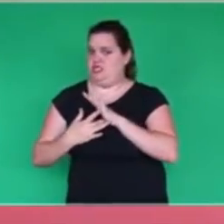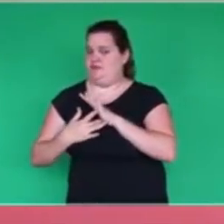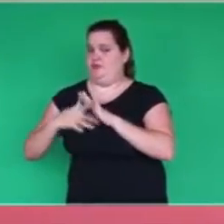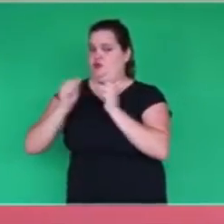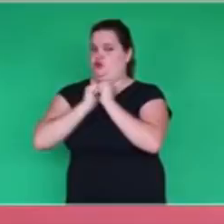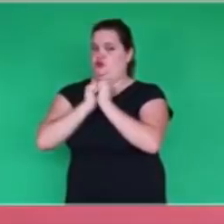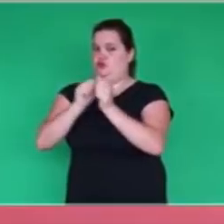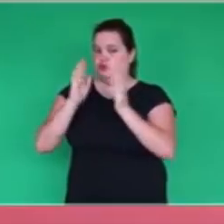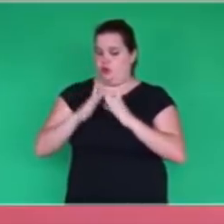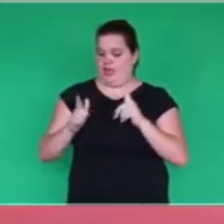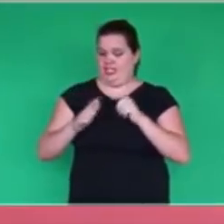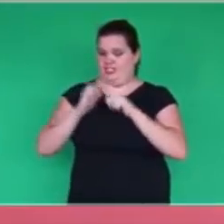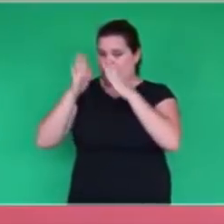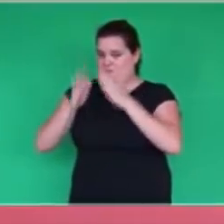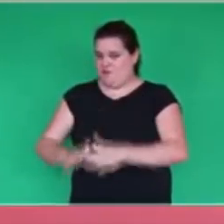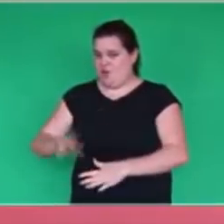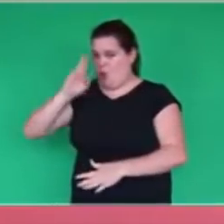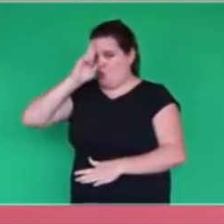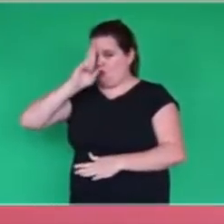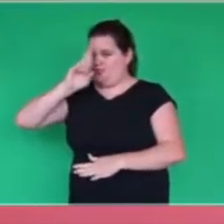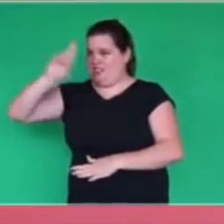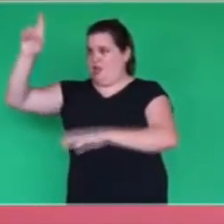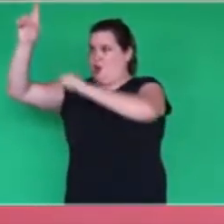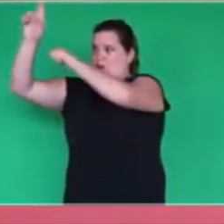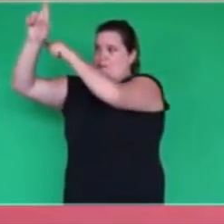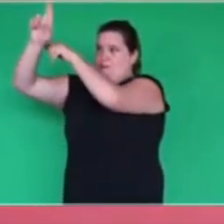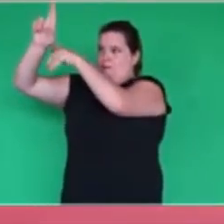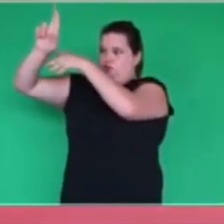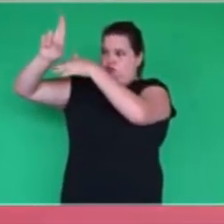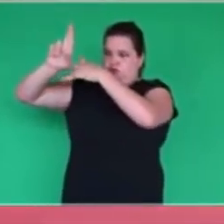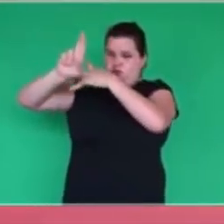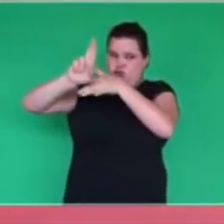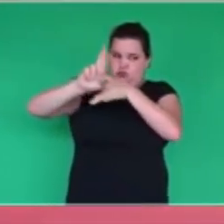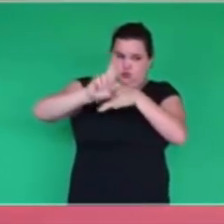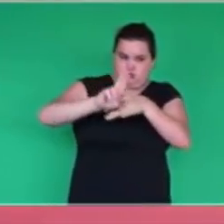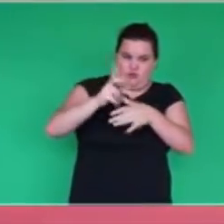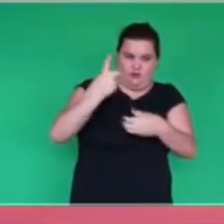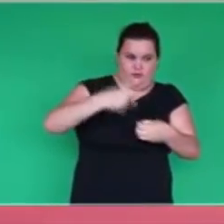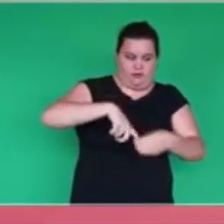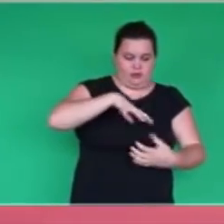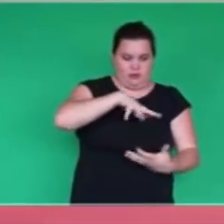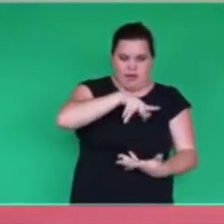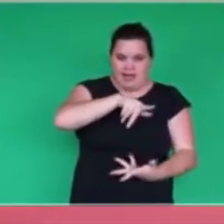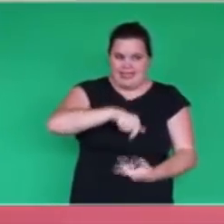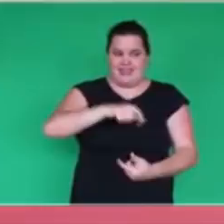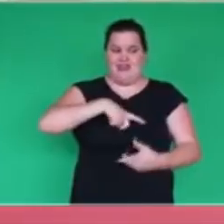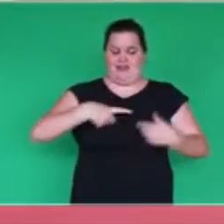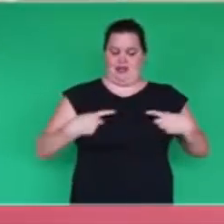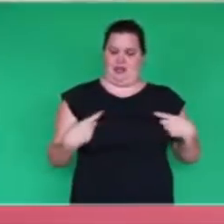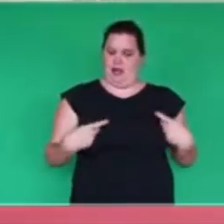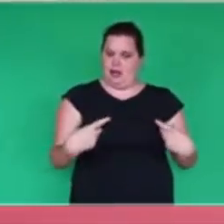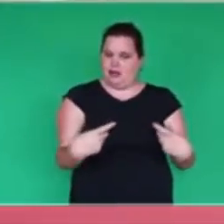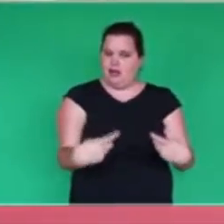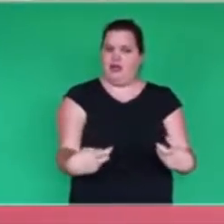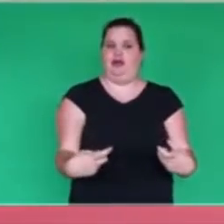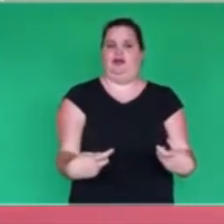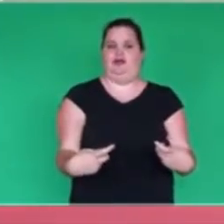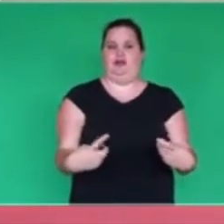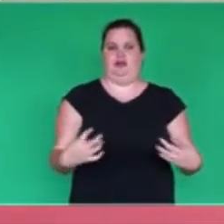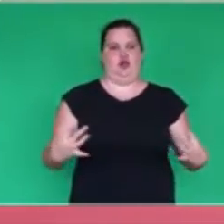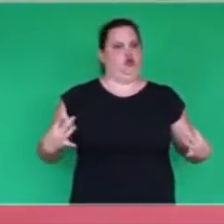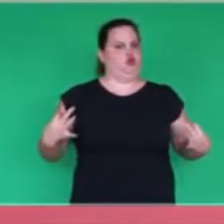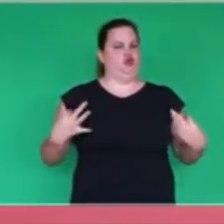milênio em Jerusalém. Aí se dará uma grande batalha. Haverá, tudo estará pronto para essa